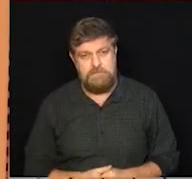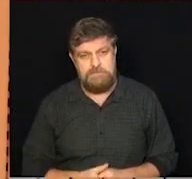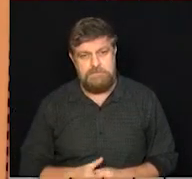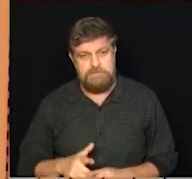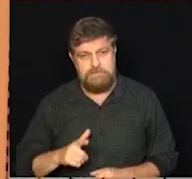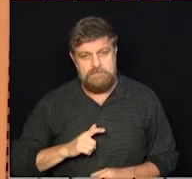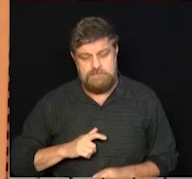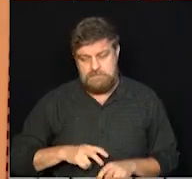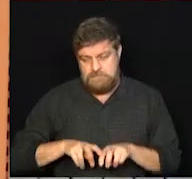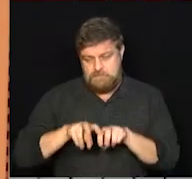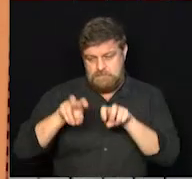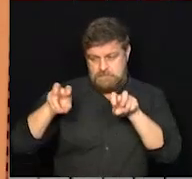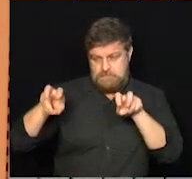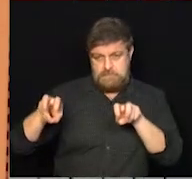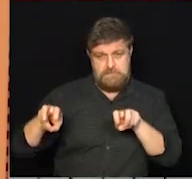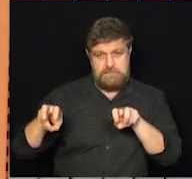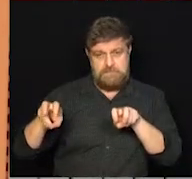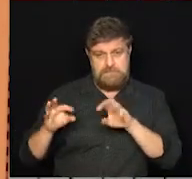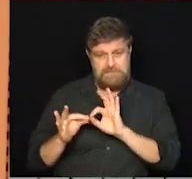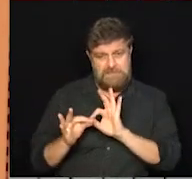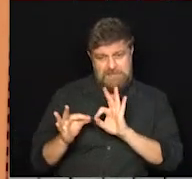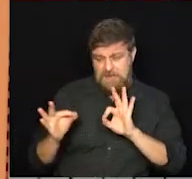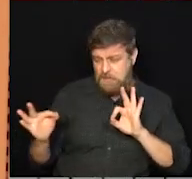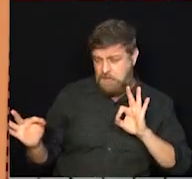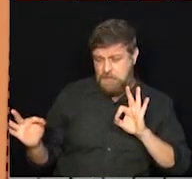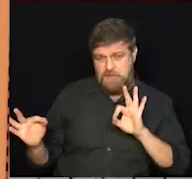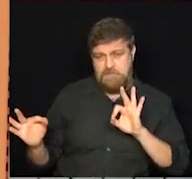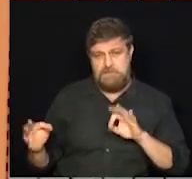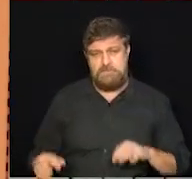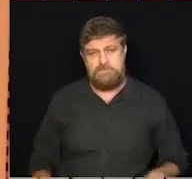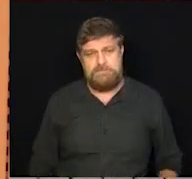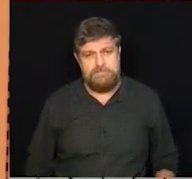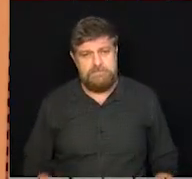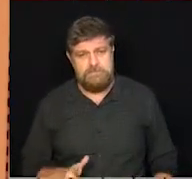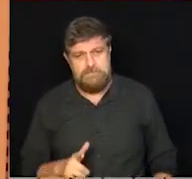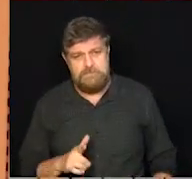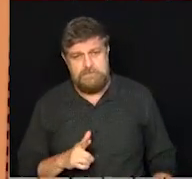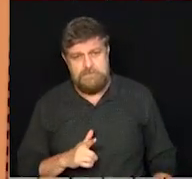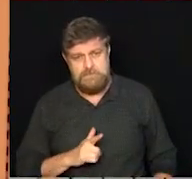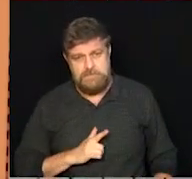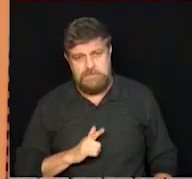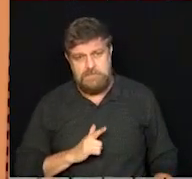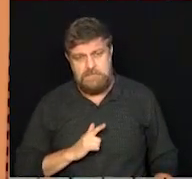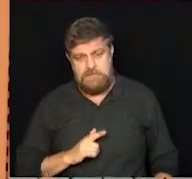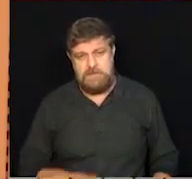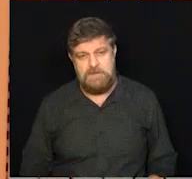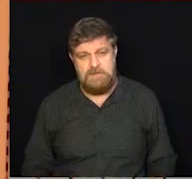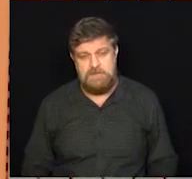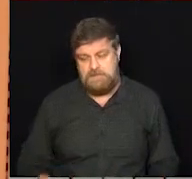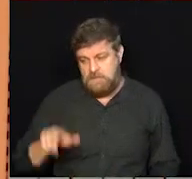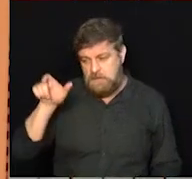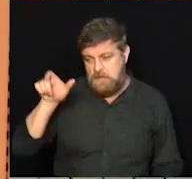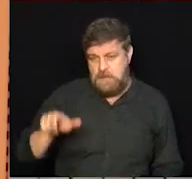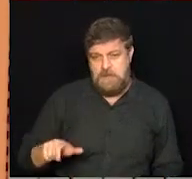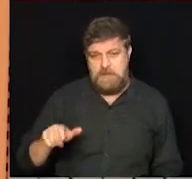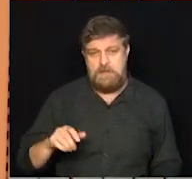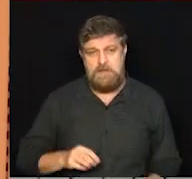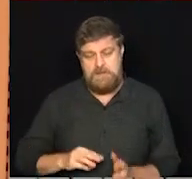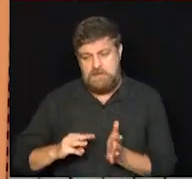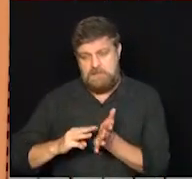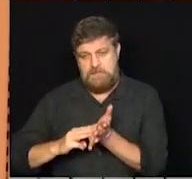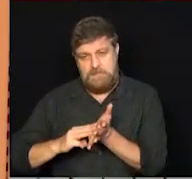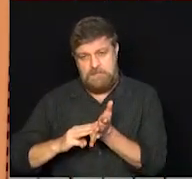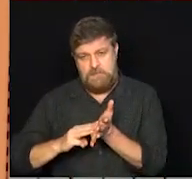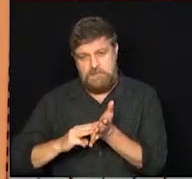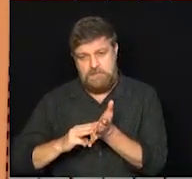compõem essa mesa conosco aqui hoje sendo pelo fato dela ser membro